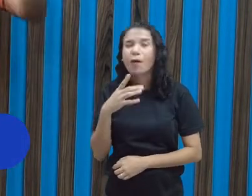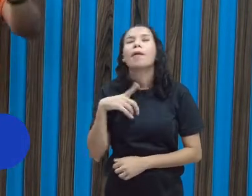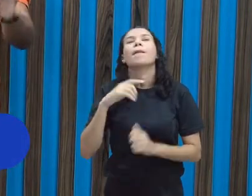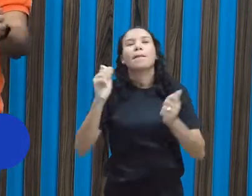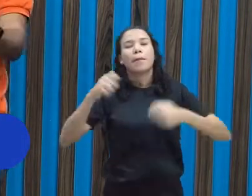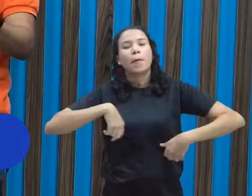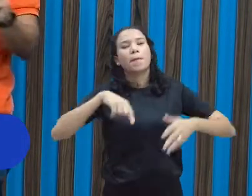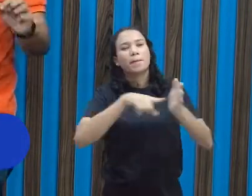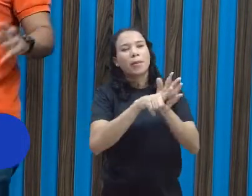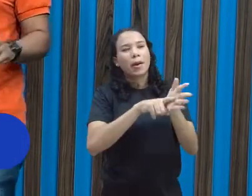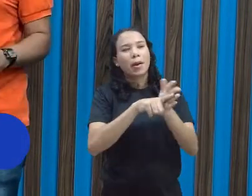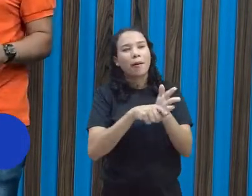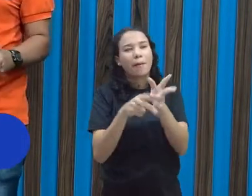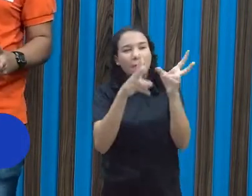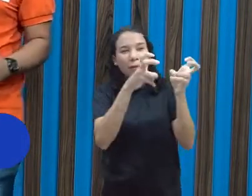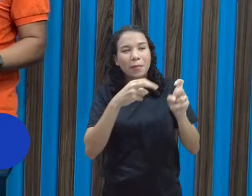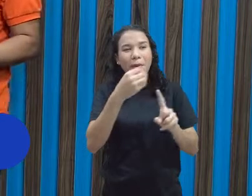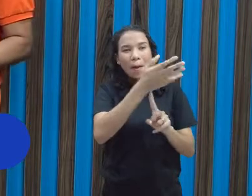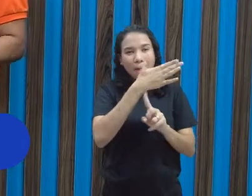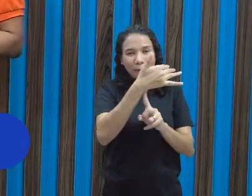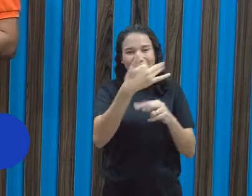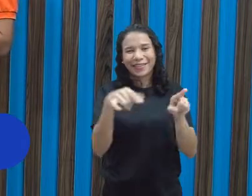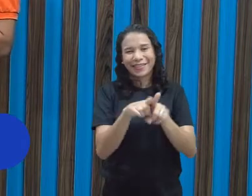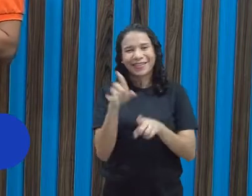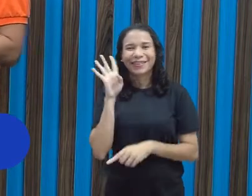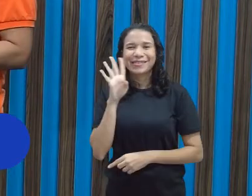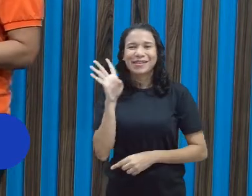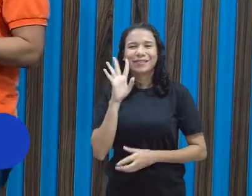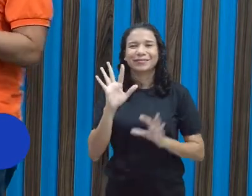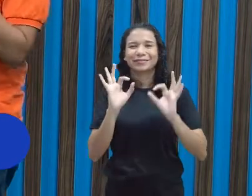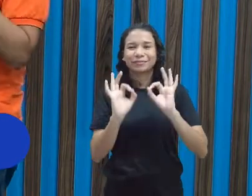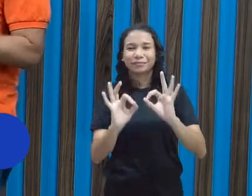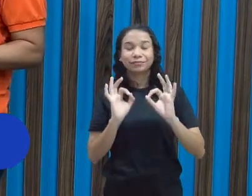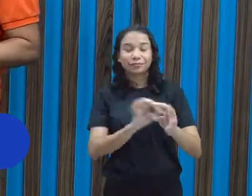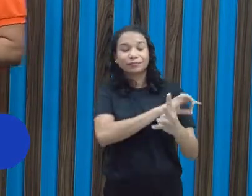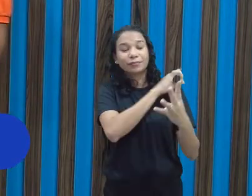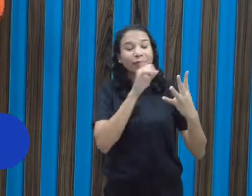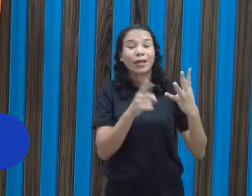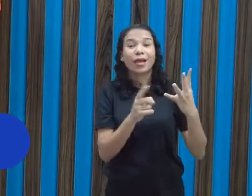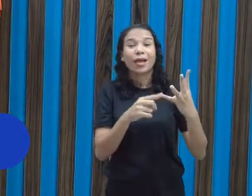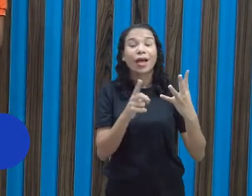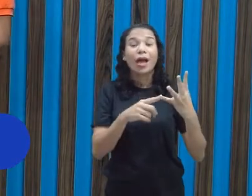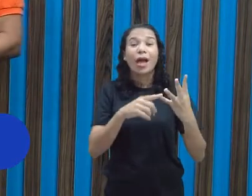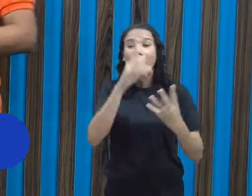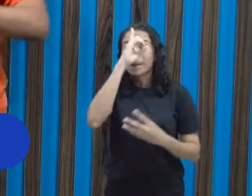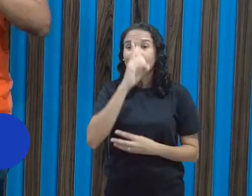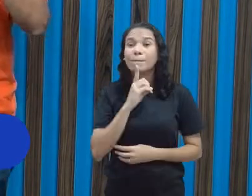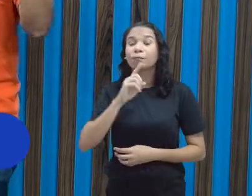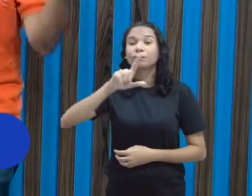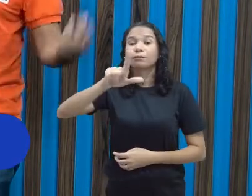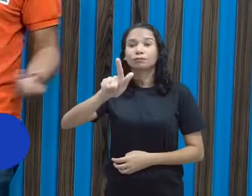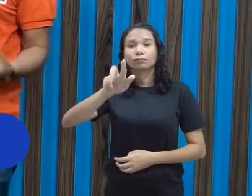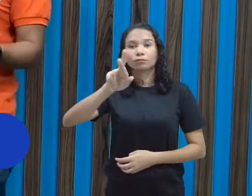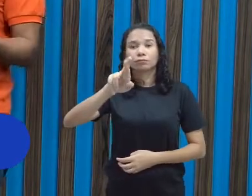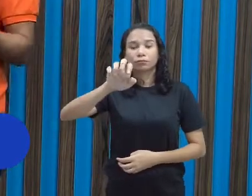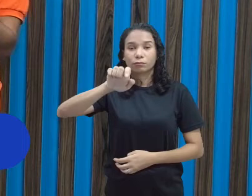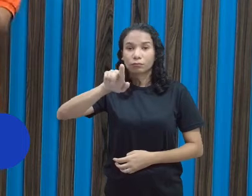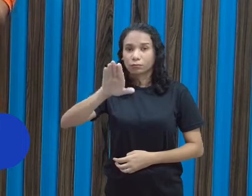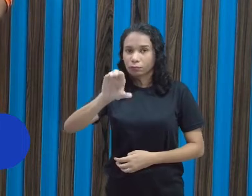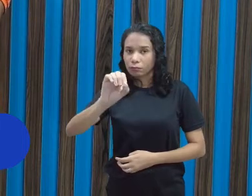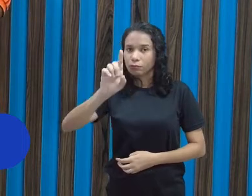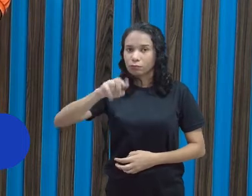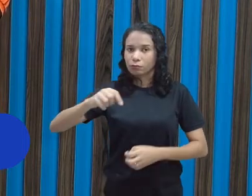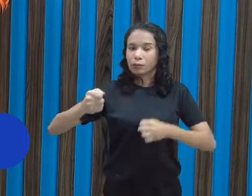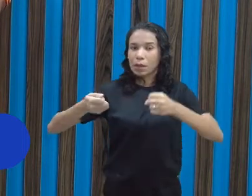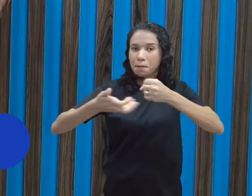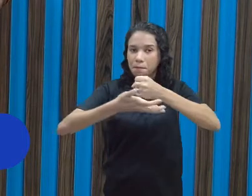vai ver as bandeiras, é muito massa descobrir isso também. Ok? Os gregos, né, que é uma civilização, como a gente já falou, é a